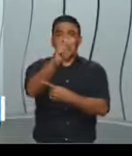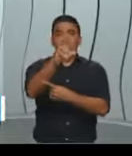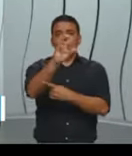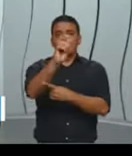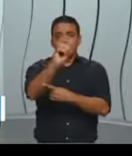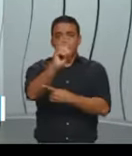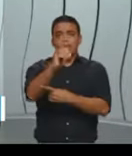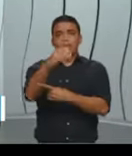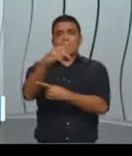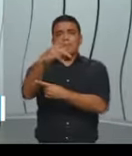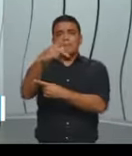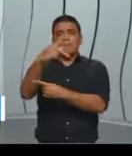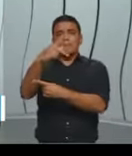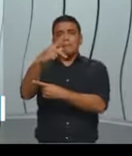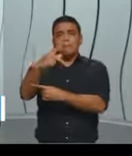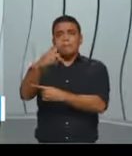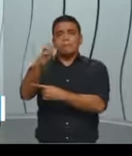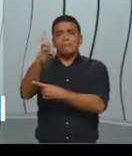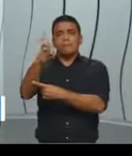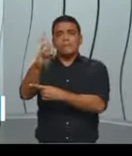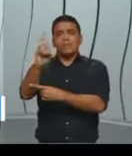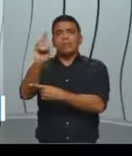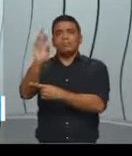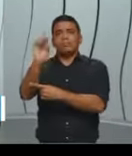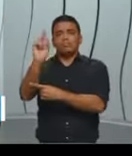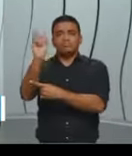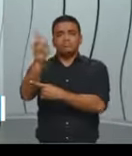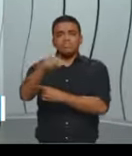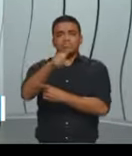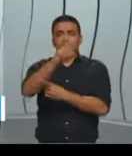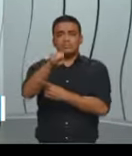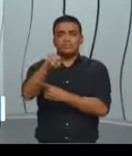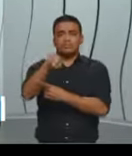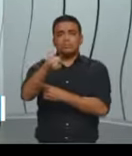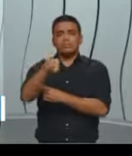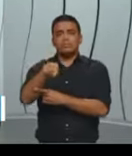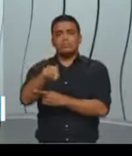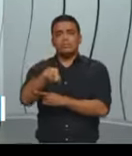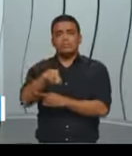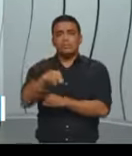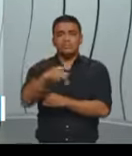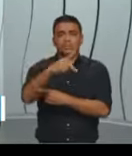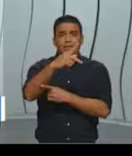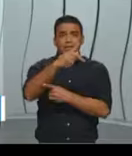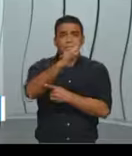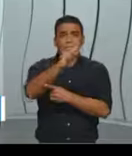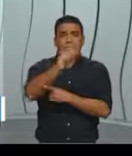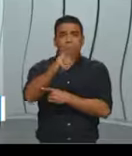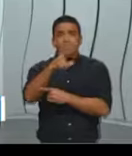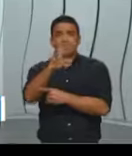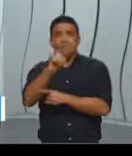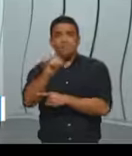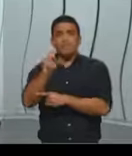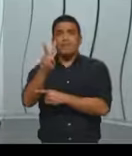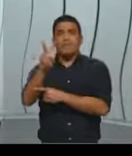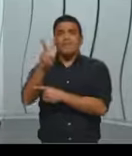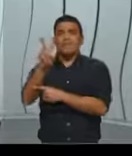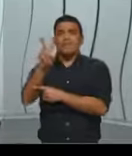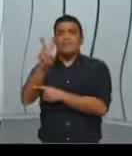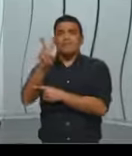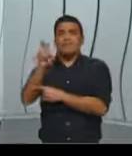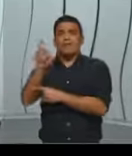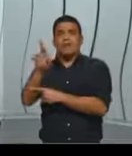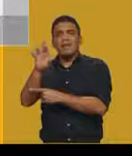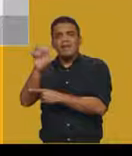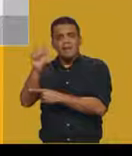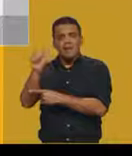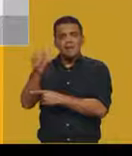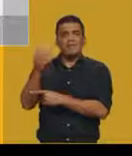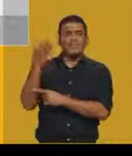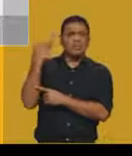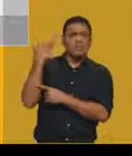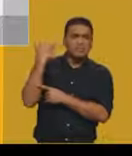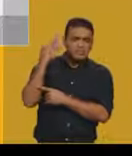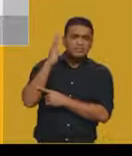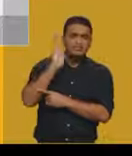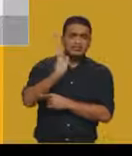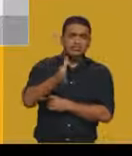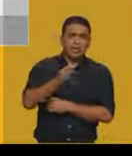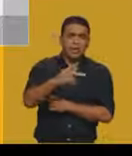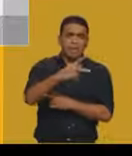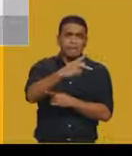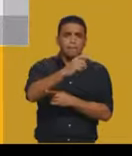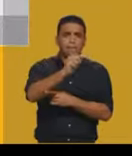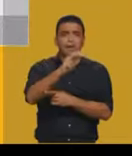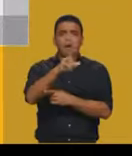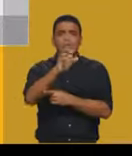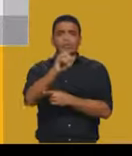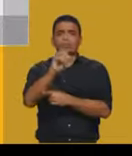tinham sido cotados, certo? Paulo e Vera Também já tinha sido cotado lá atrás. E Paulo